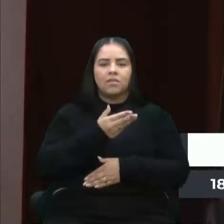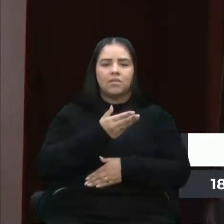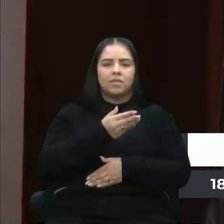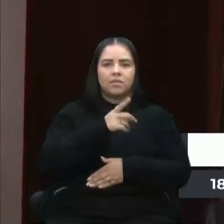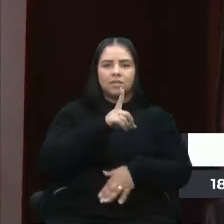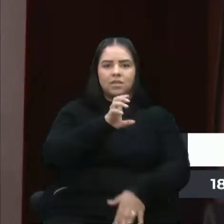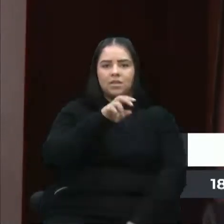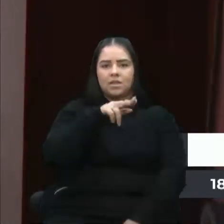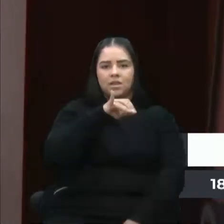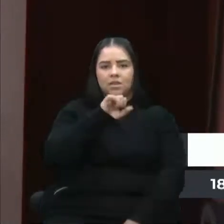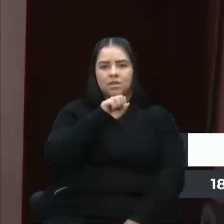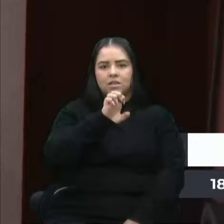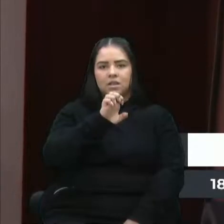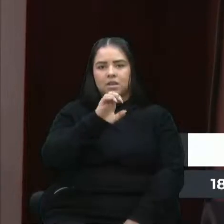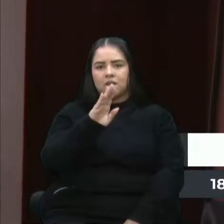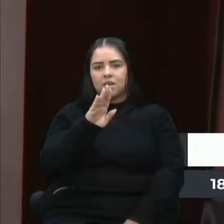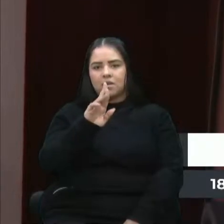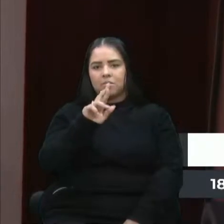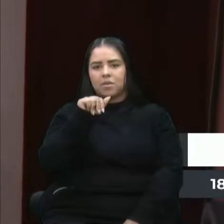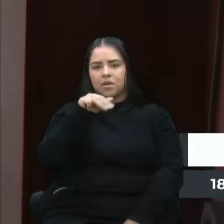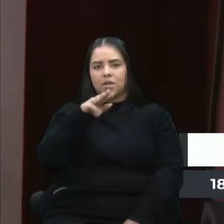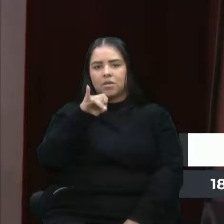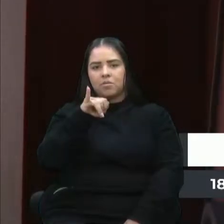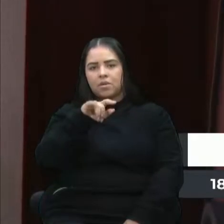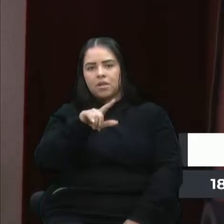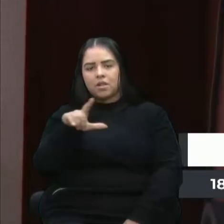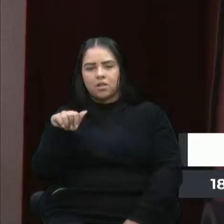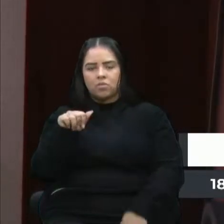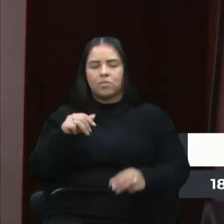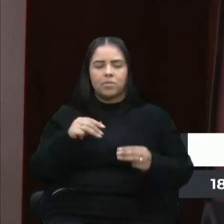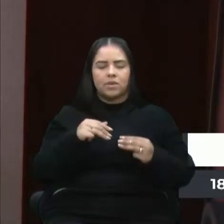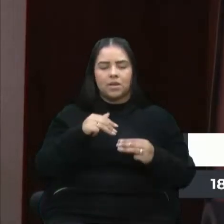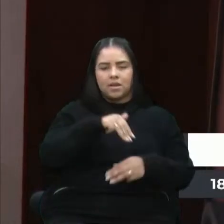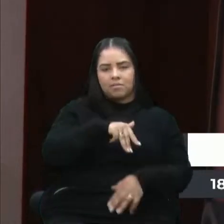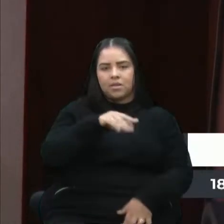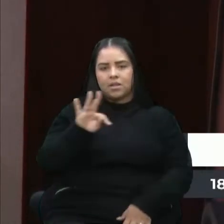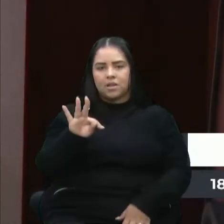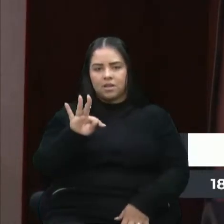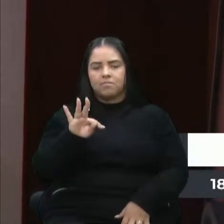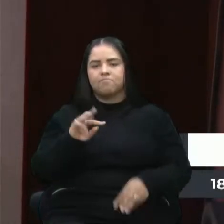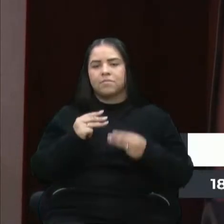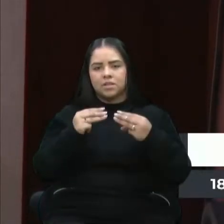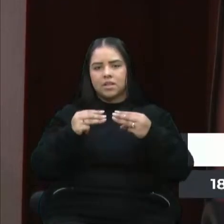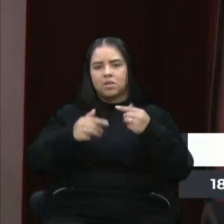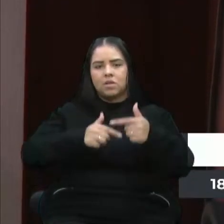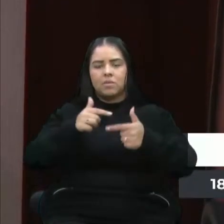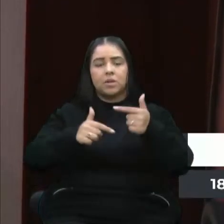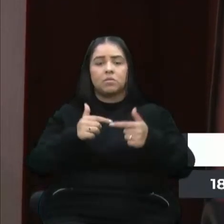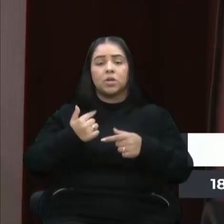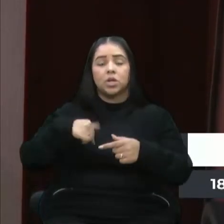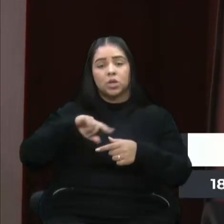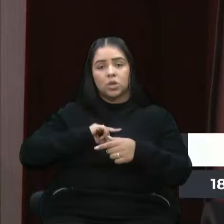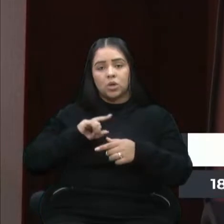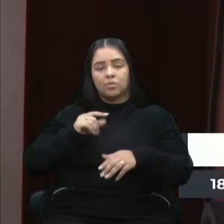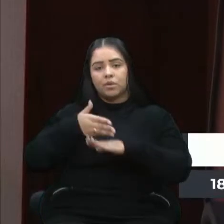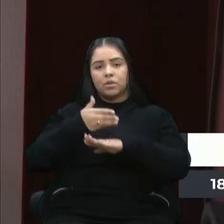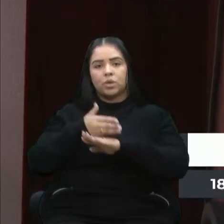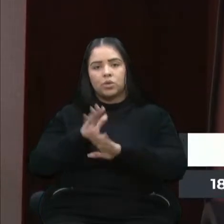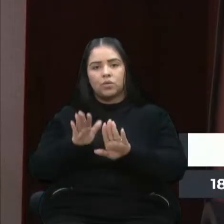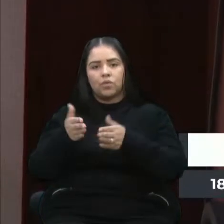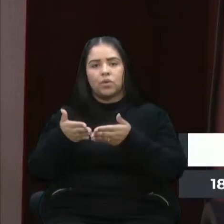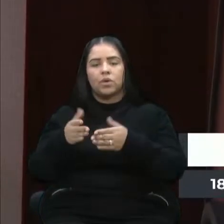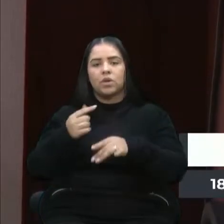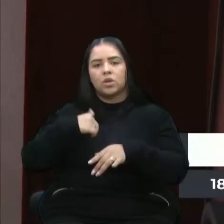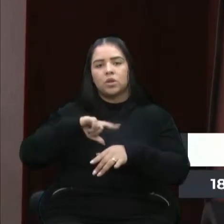né, do Ministério do Trabalho, e a Câmara de Vereadores então passou a integrar esse fórum E nós, também como membro do